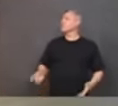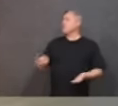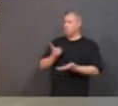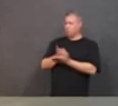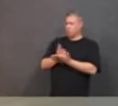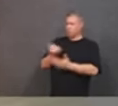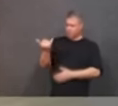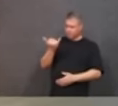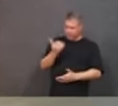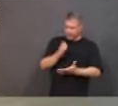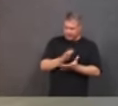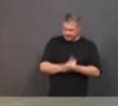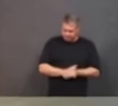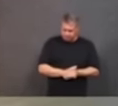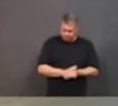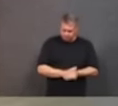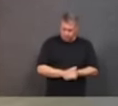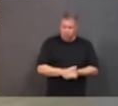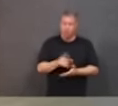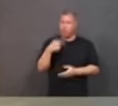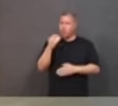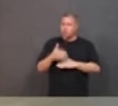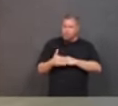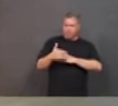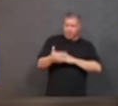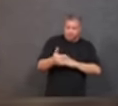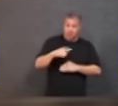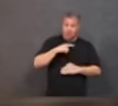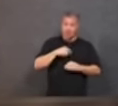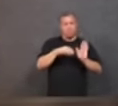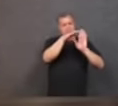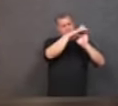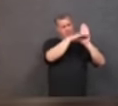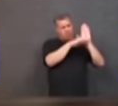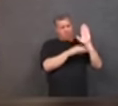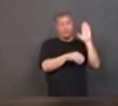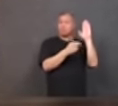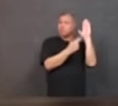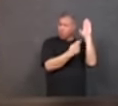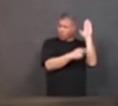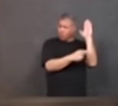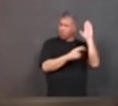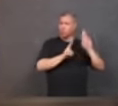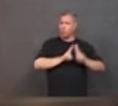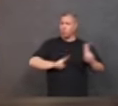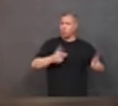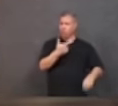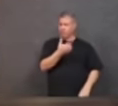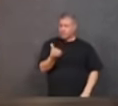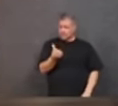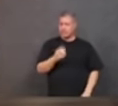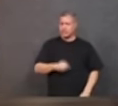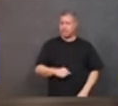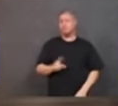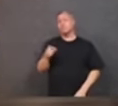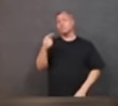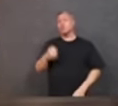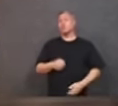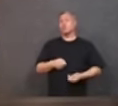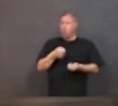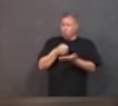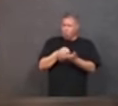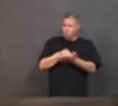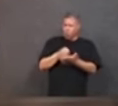sequência, para avançarmos no ranking, o professor Pedro tem razão, a grande tarefa agora é cuidarmos dos nossos cursos